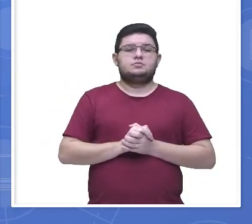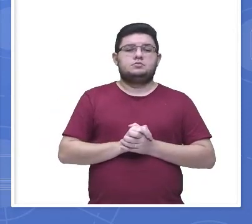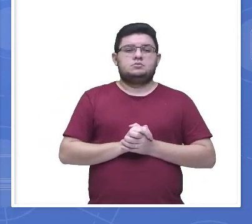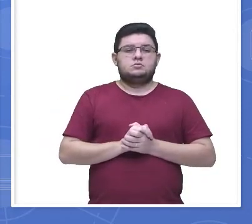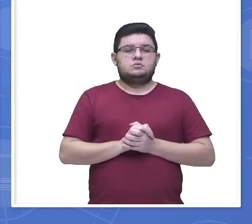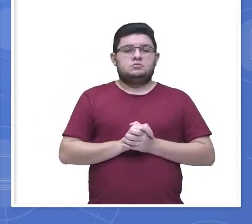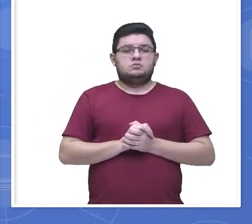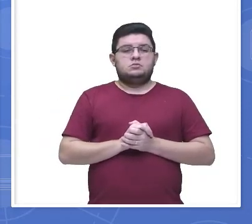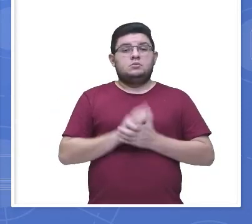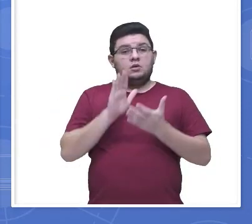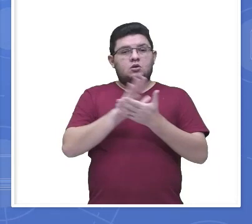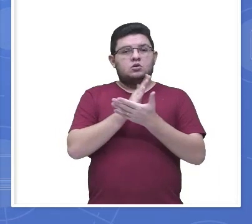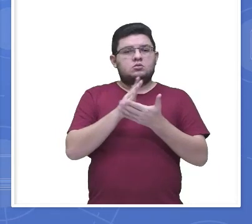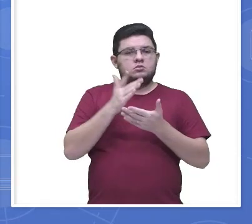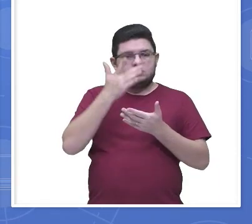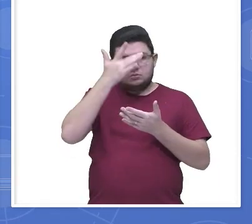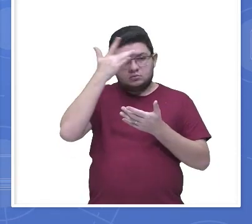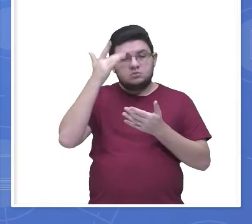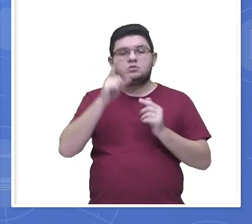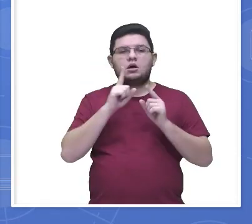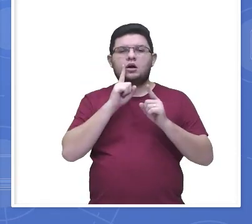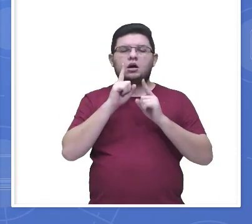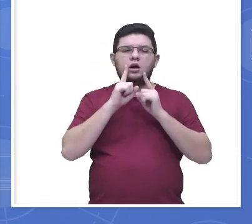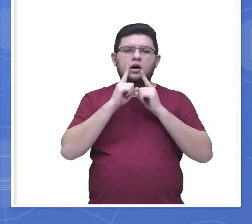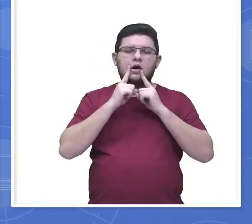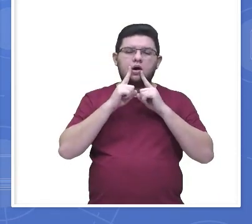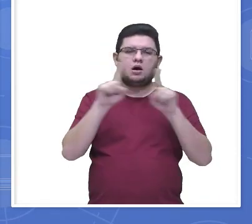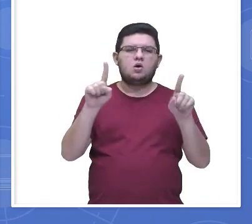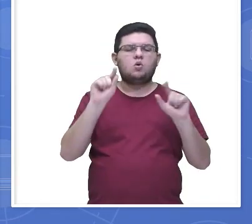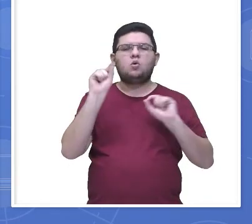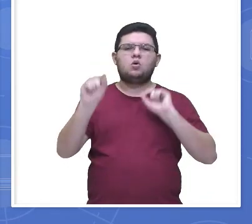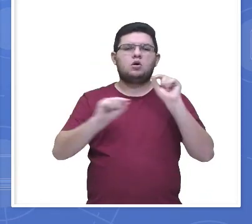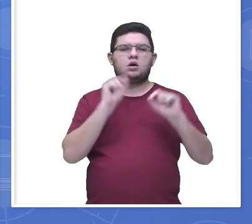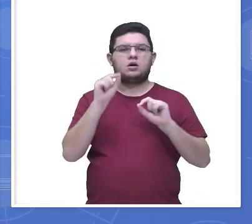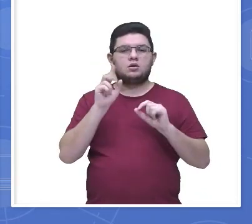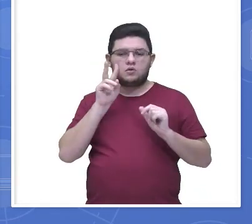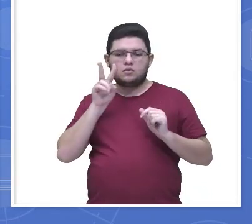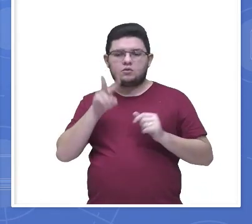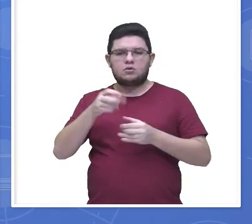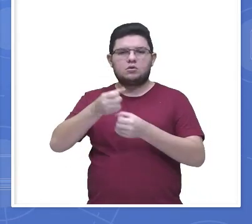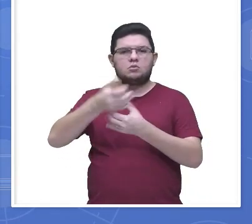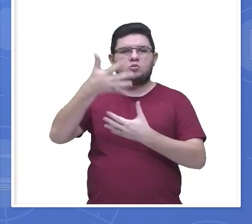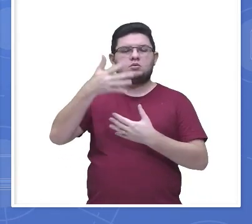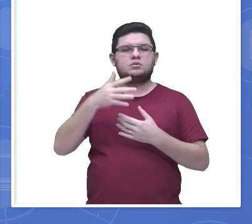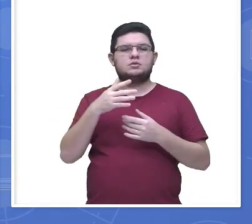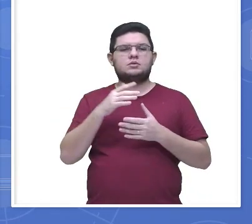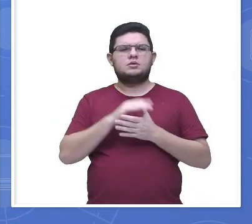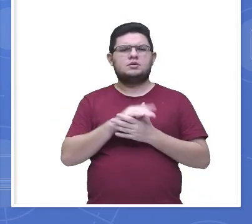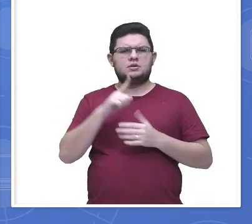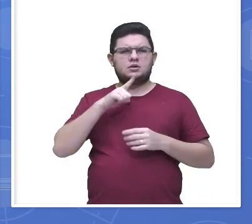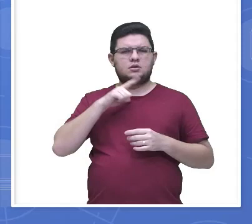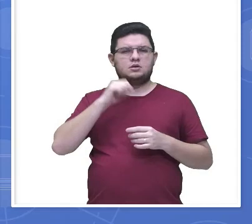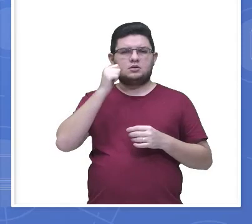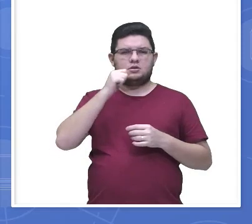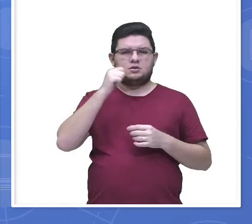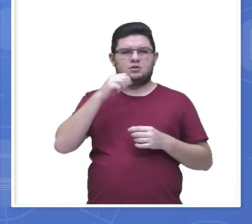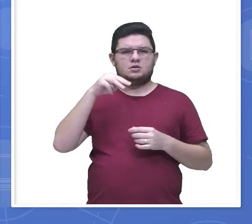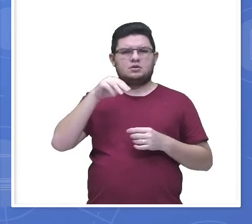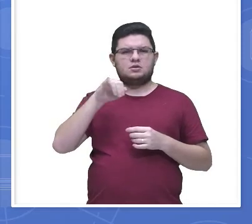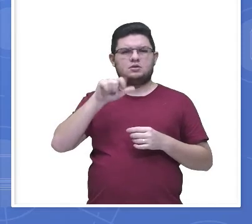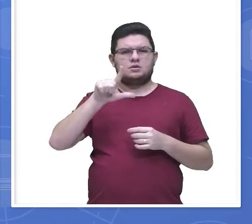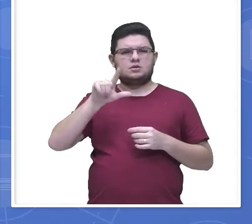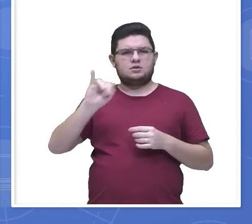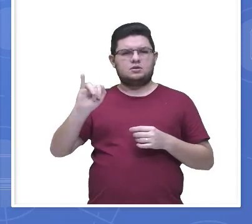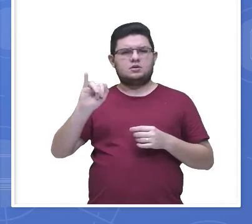Olha, tem gente reclamando que ninguém vê os meus comentários. Não chora, olha só, nós temos aí, acho que a Mili, deve ser Mili